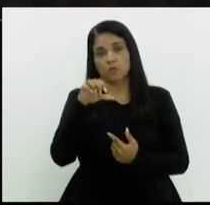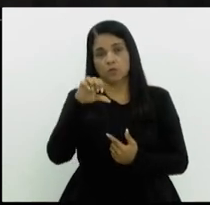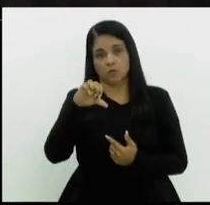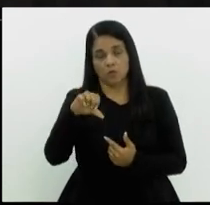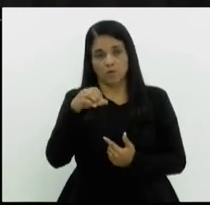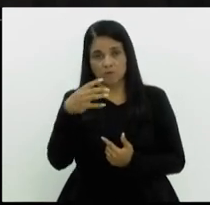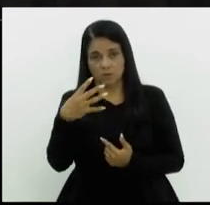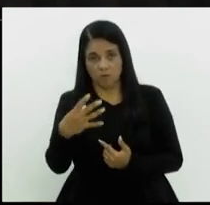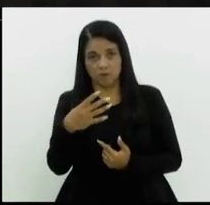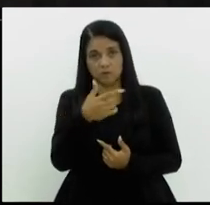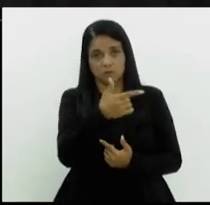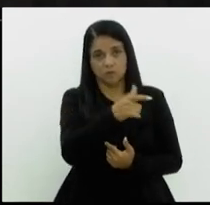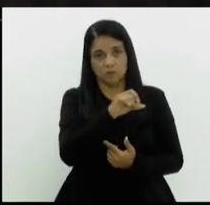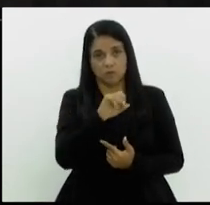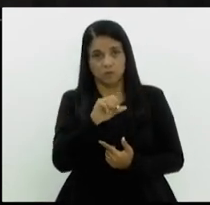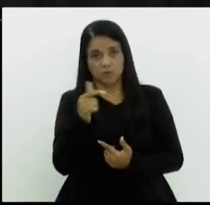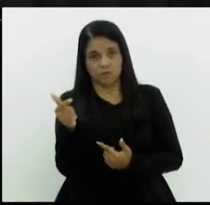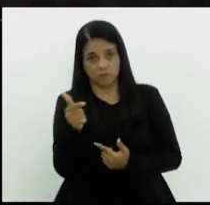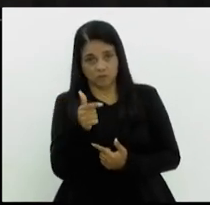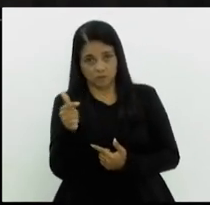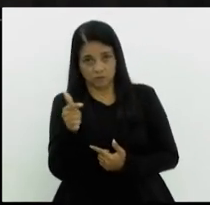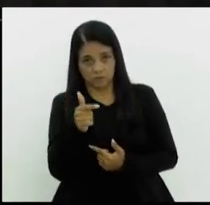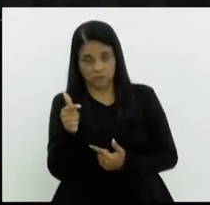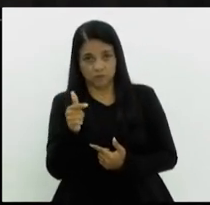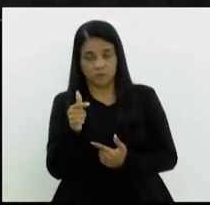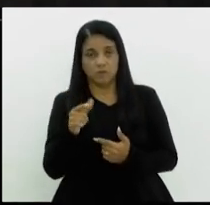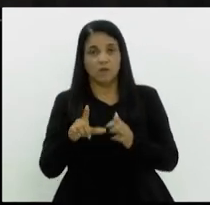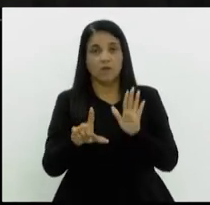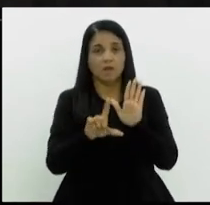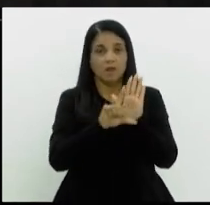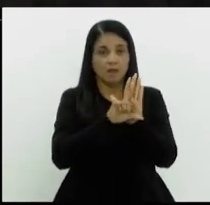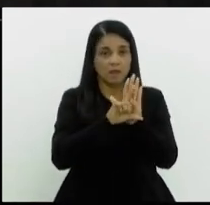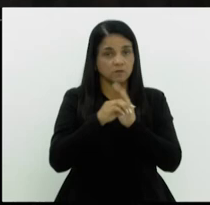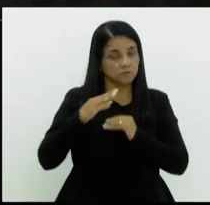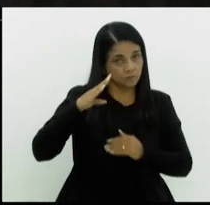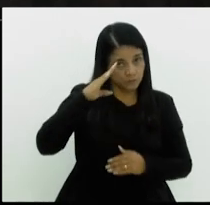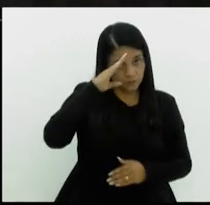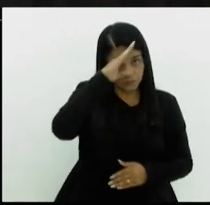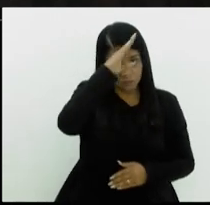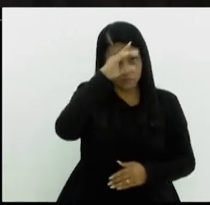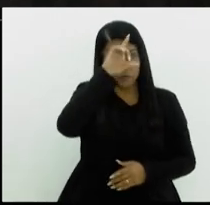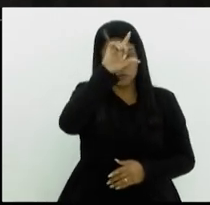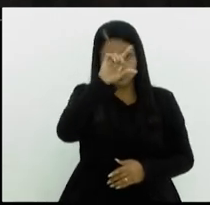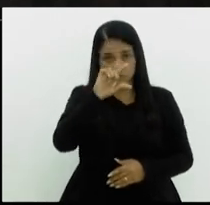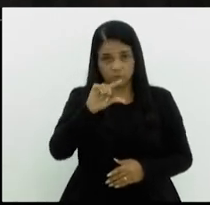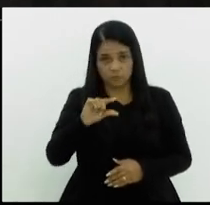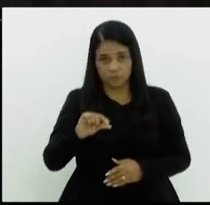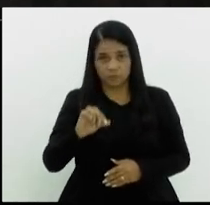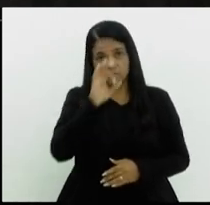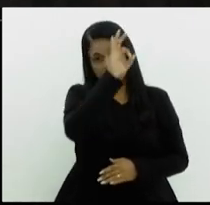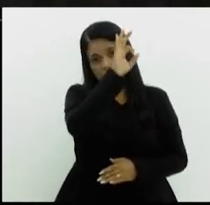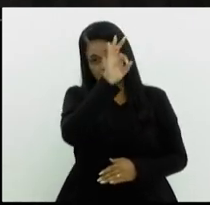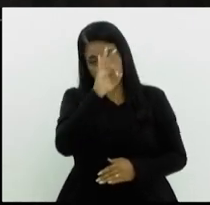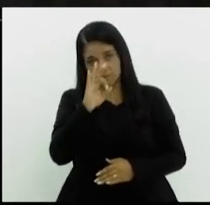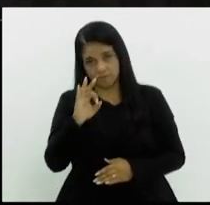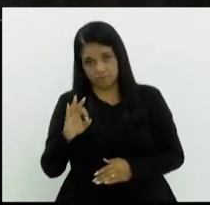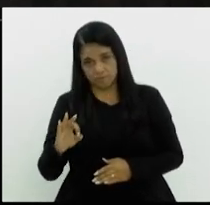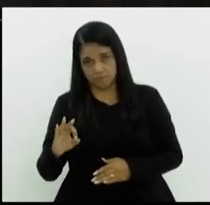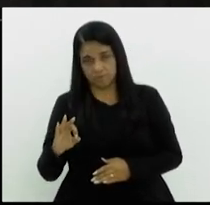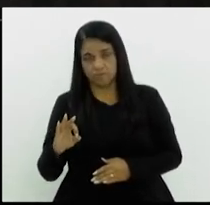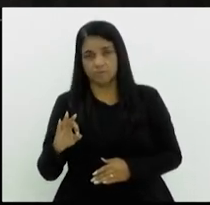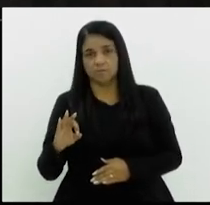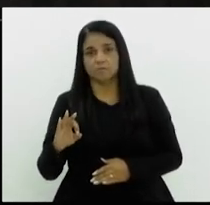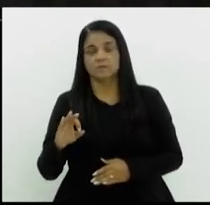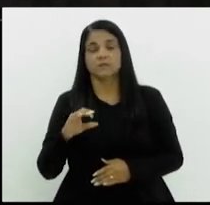de 2022, a lei de Bolsonaro, que reduziu as alíquotas